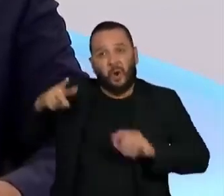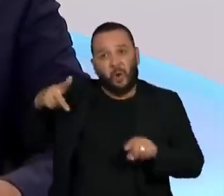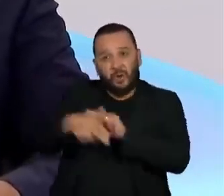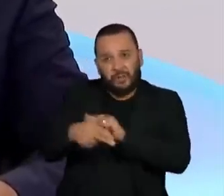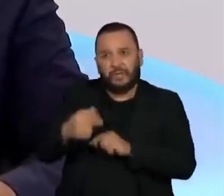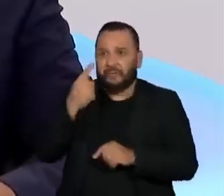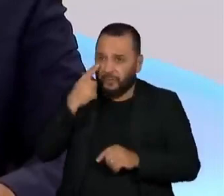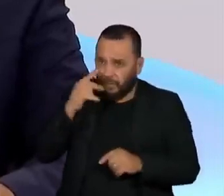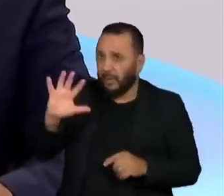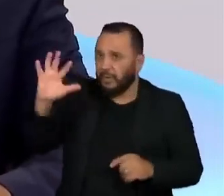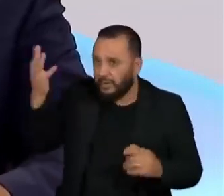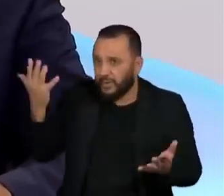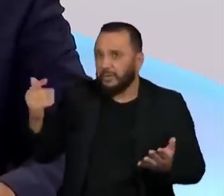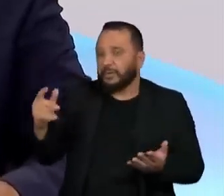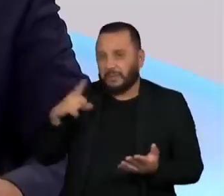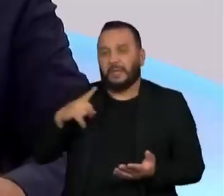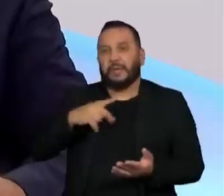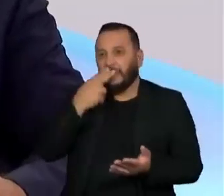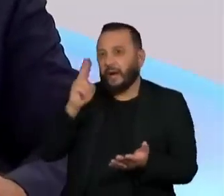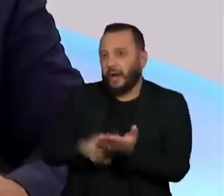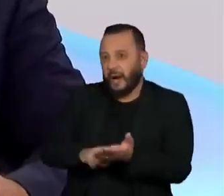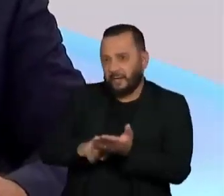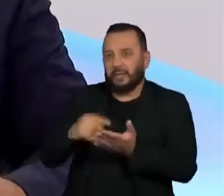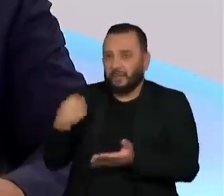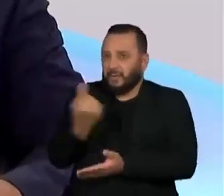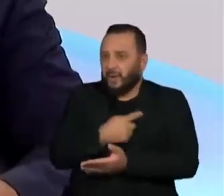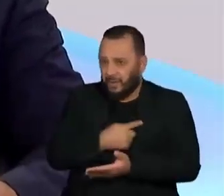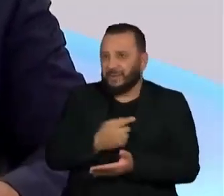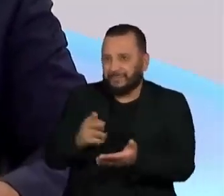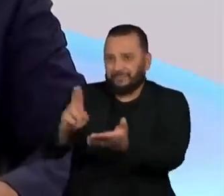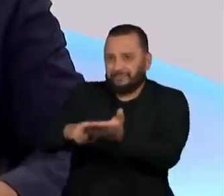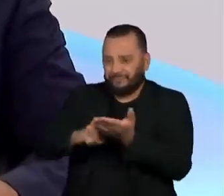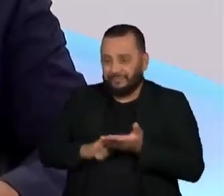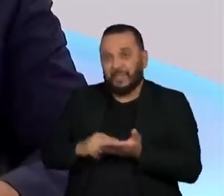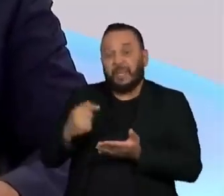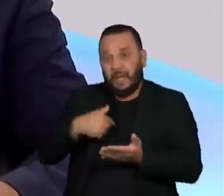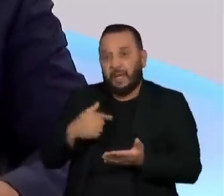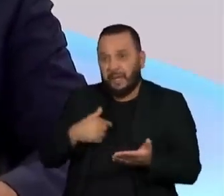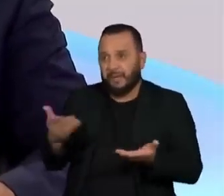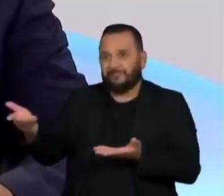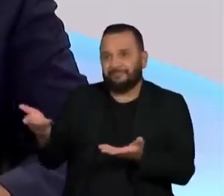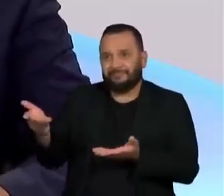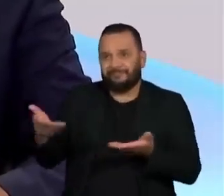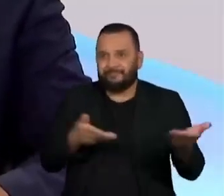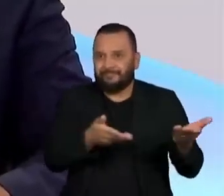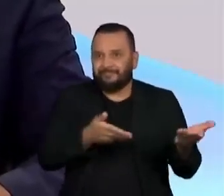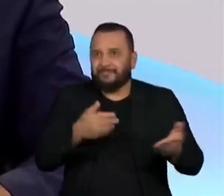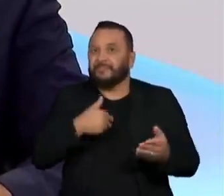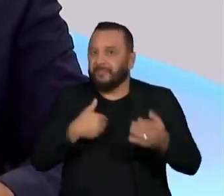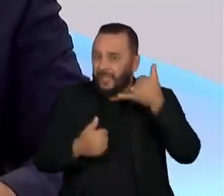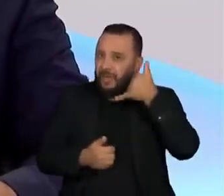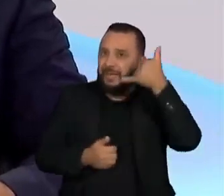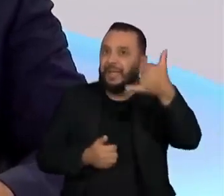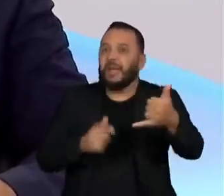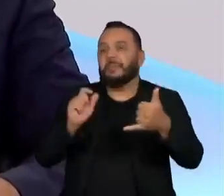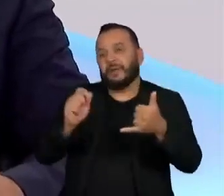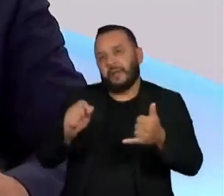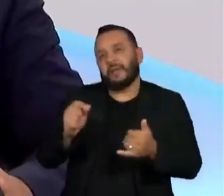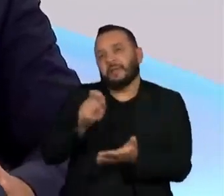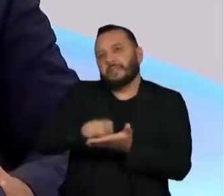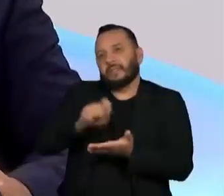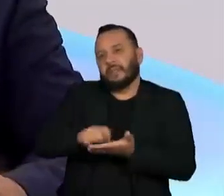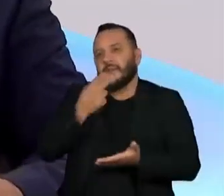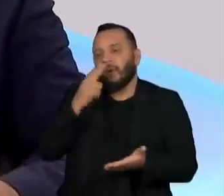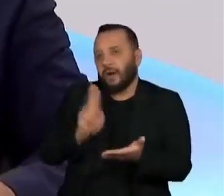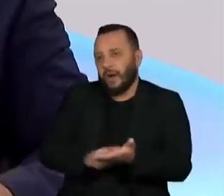impactou teve aquela carta que nós recebemos Eu fui o mediador inclusive naquele evento e liguei né quem tinha escrito a carta na